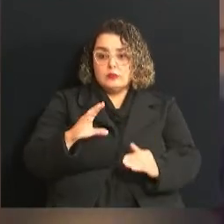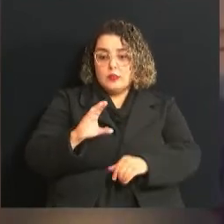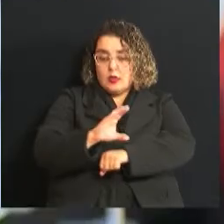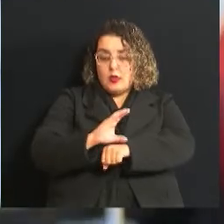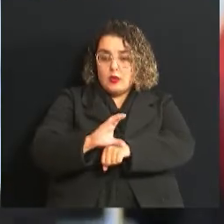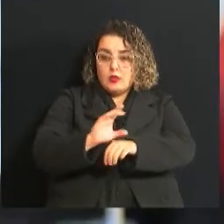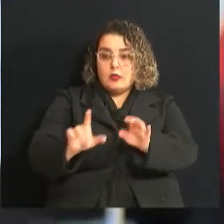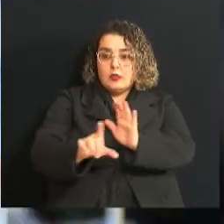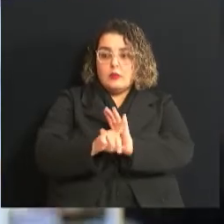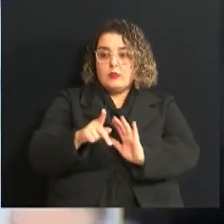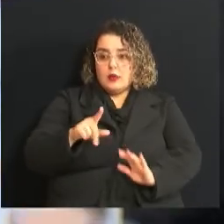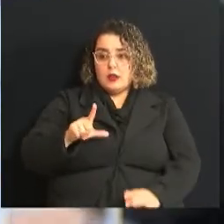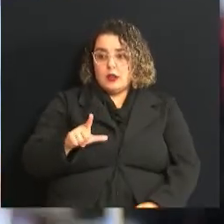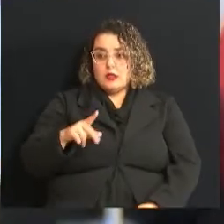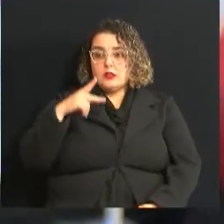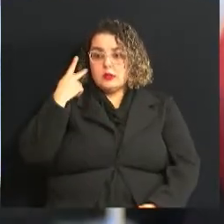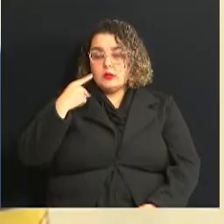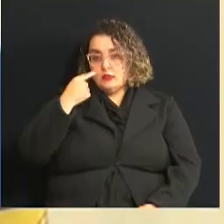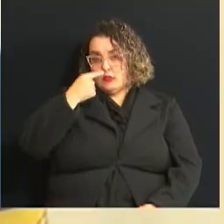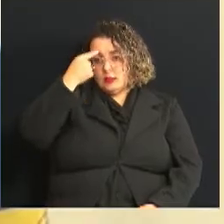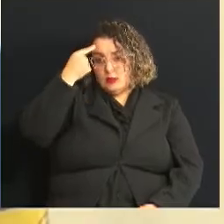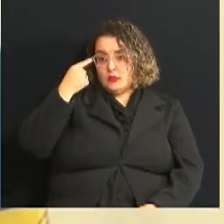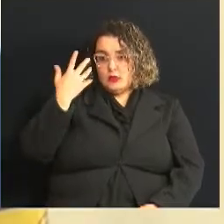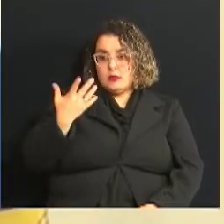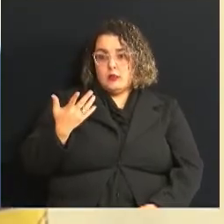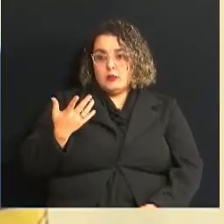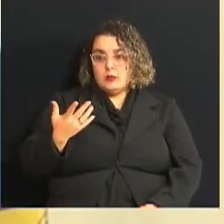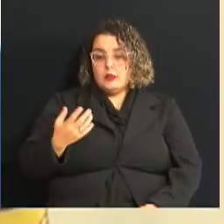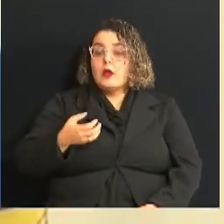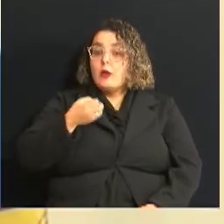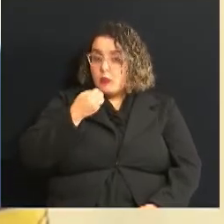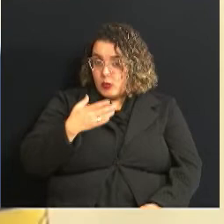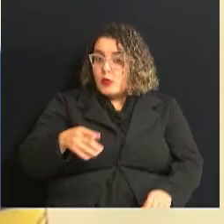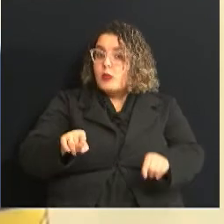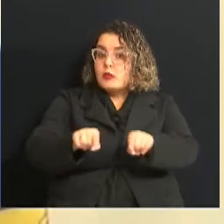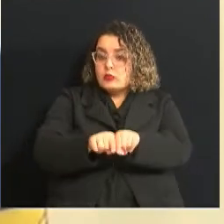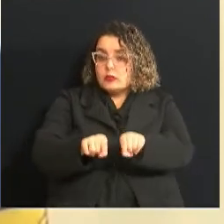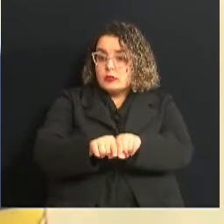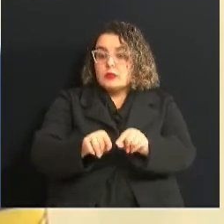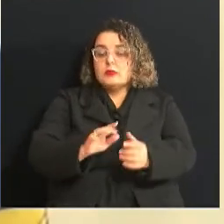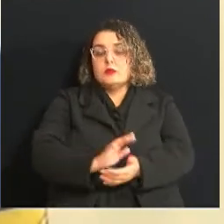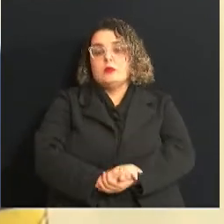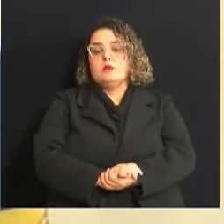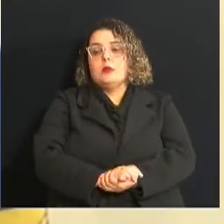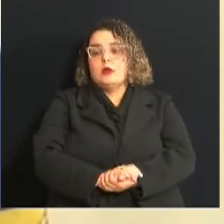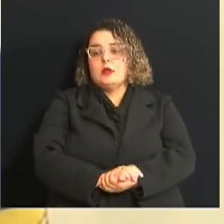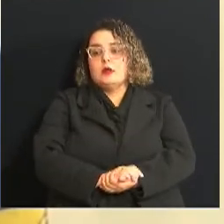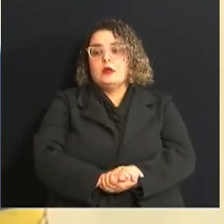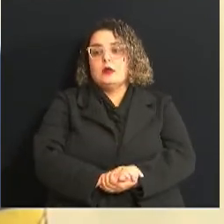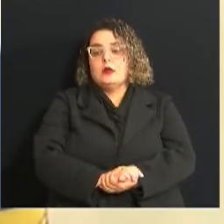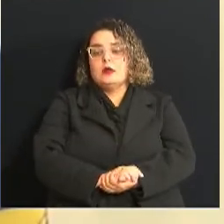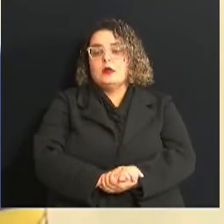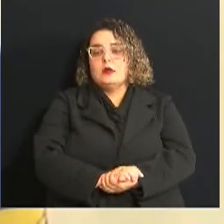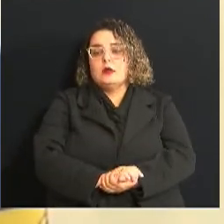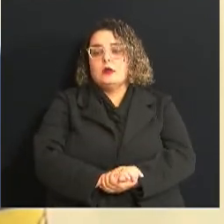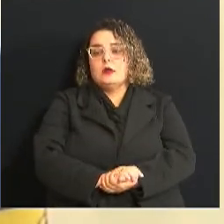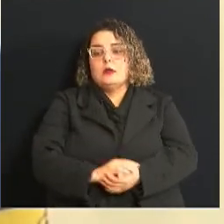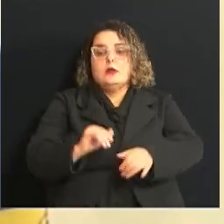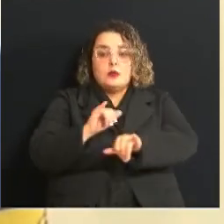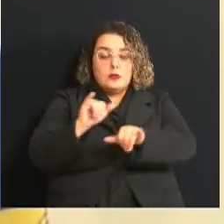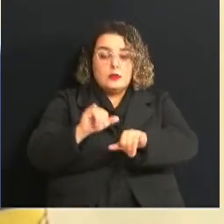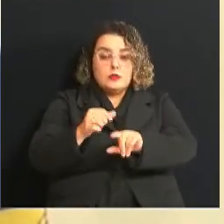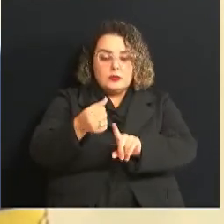o PL da vereadora Paola Miguel. Muito bom também que dispõe sobre o registro, a divulgação